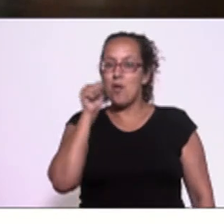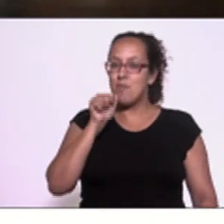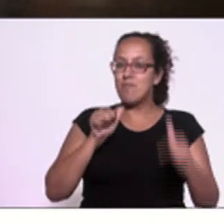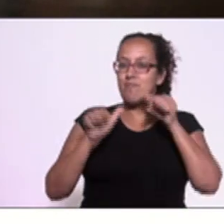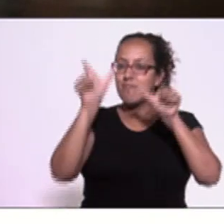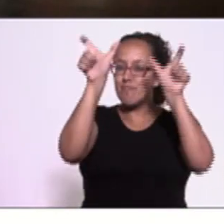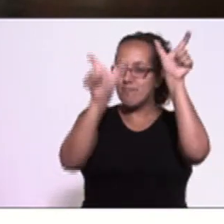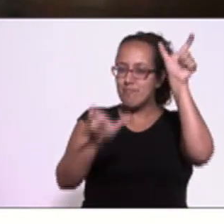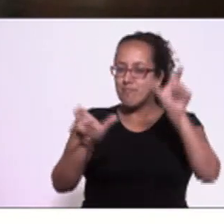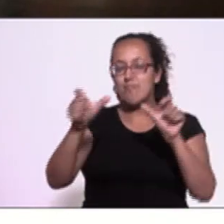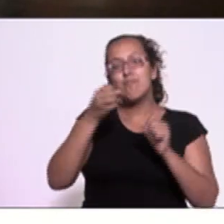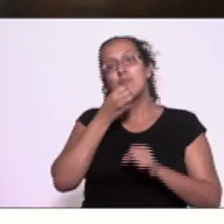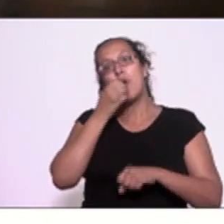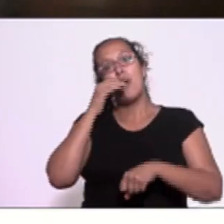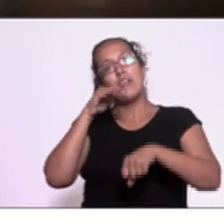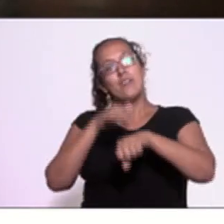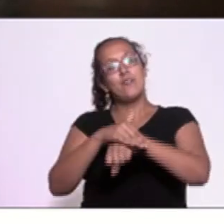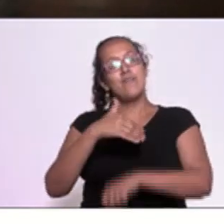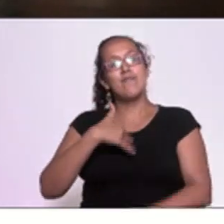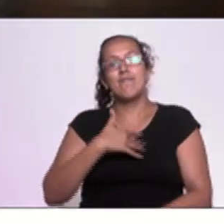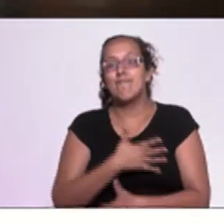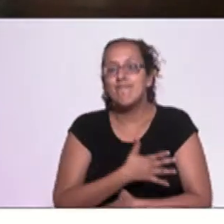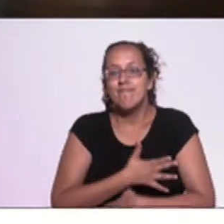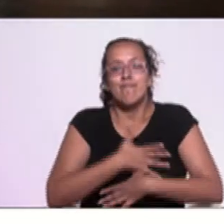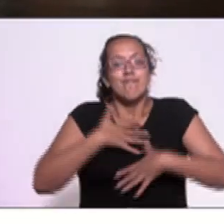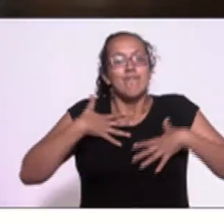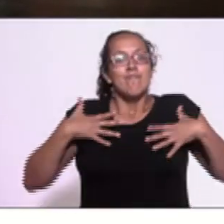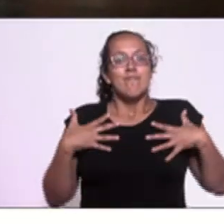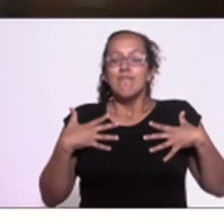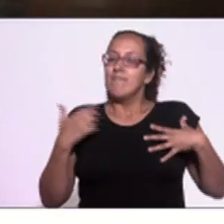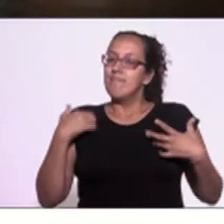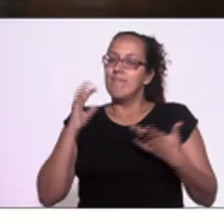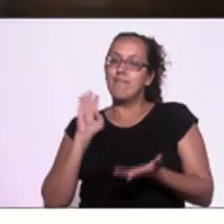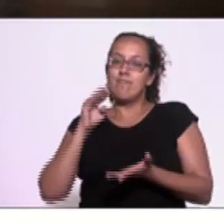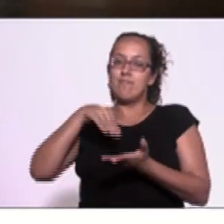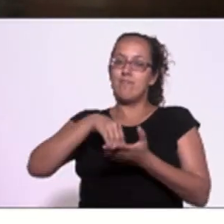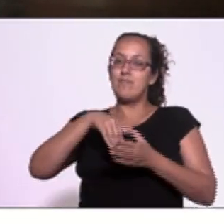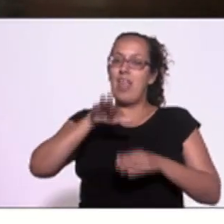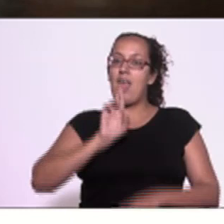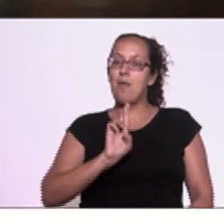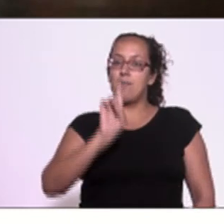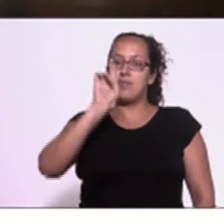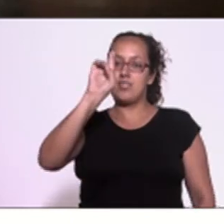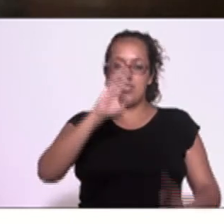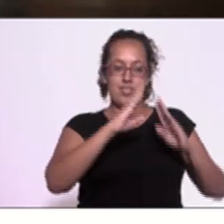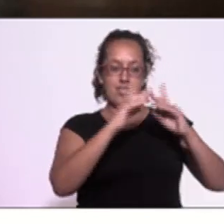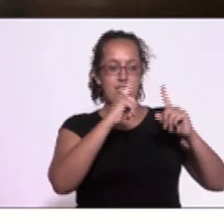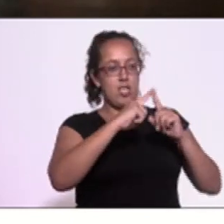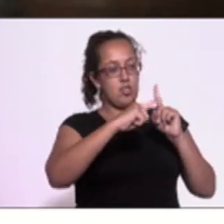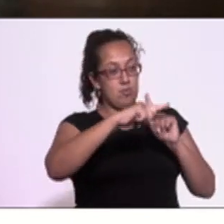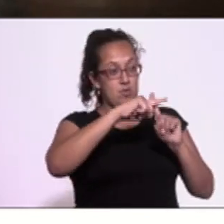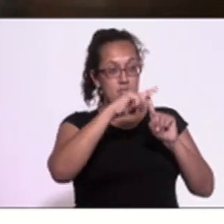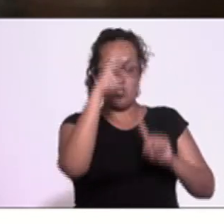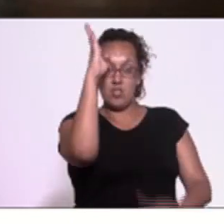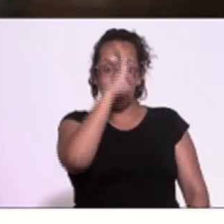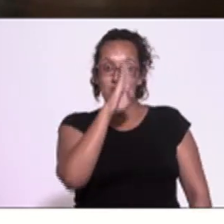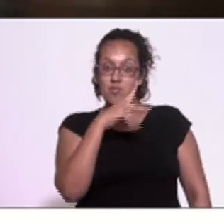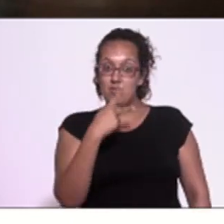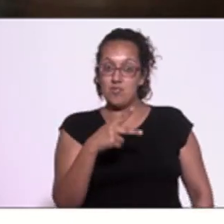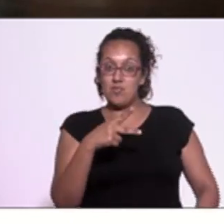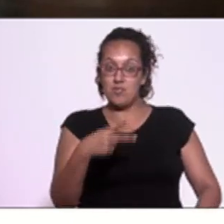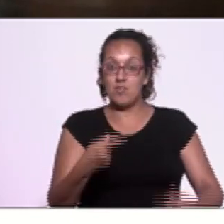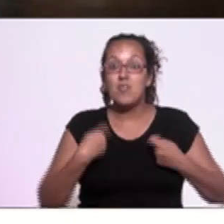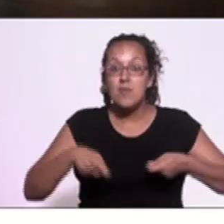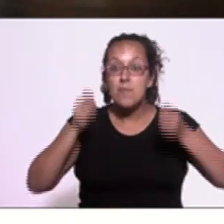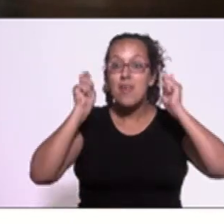noite. É com imensa satisfação que estou aqui representando a Igreja Positivista do Brasil para receber a